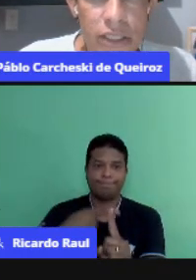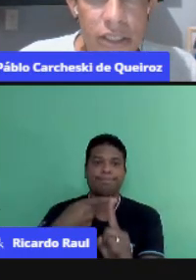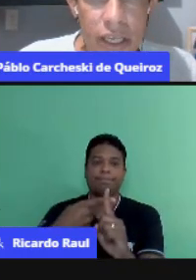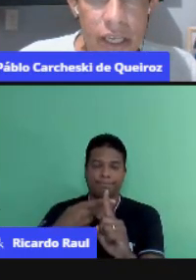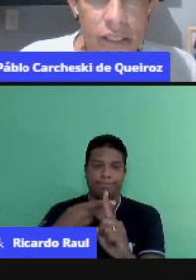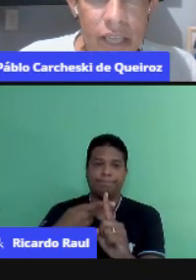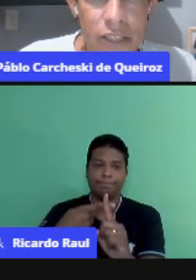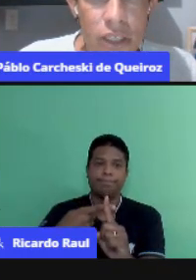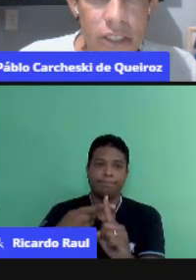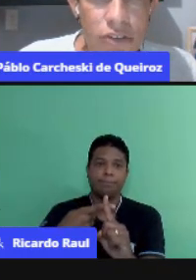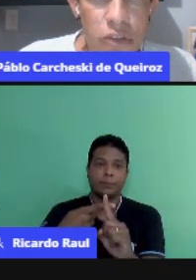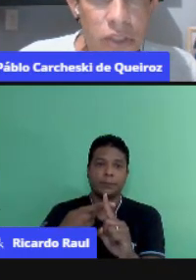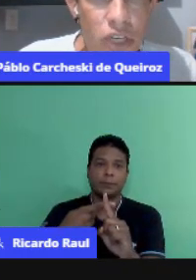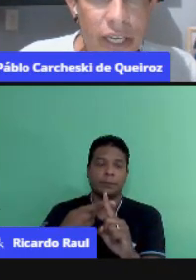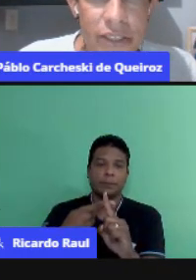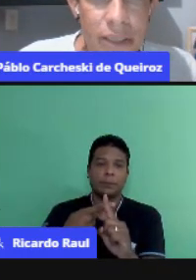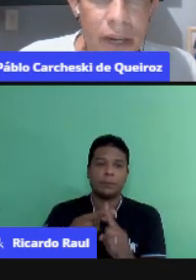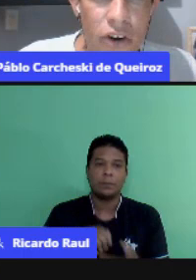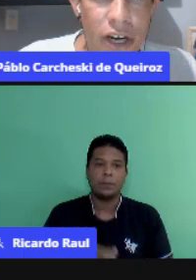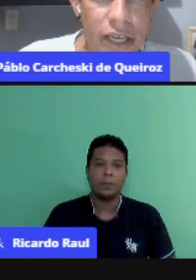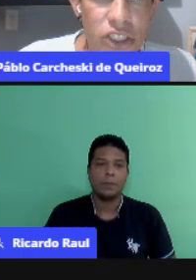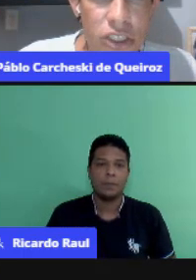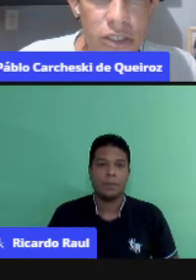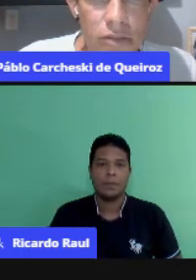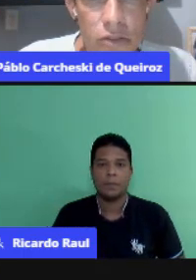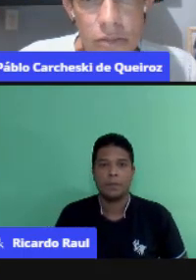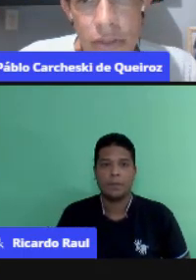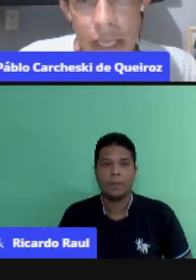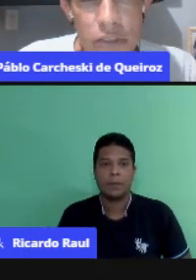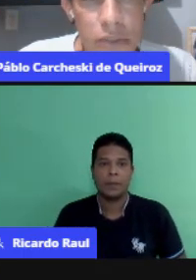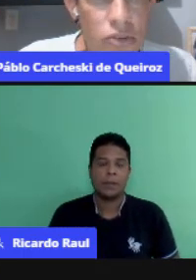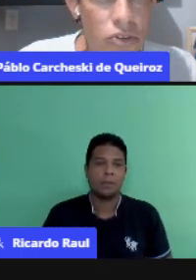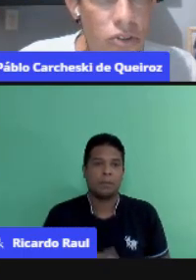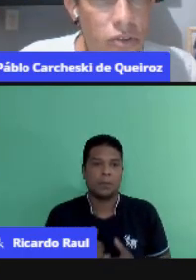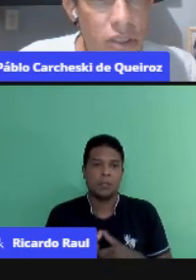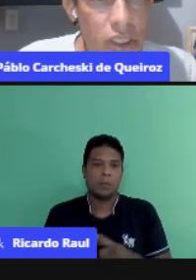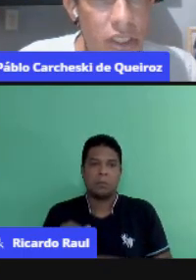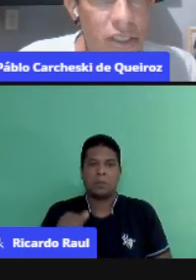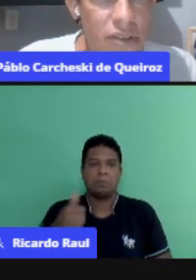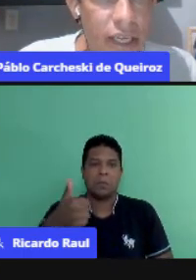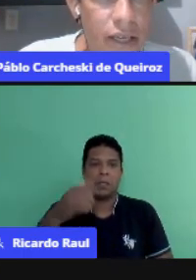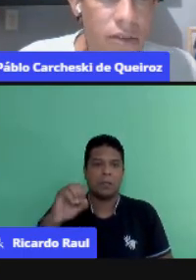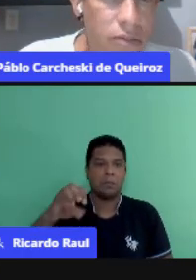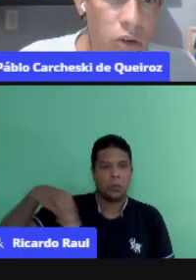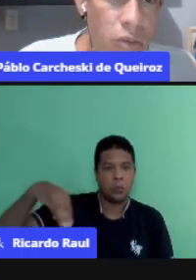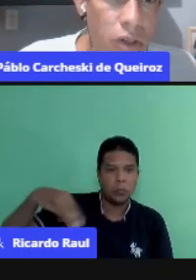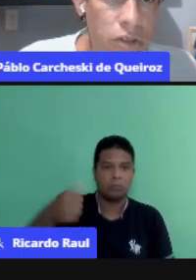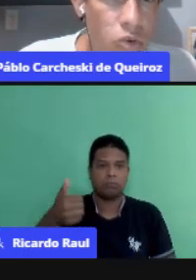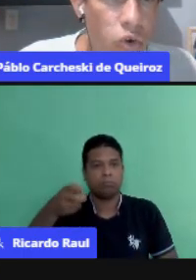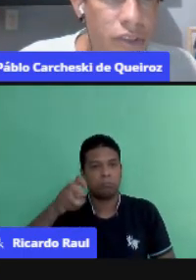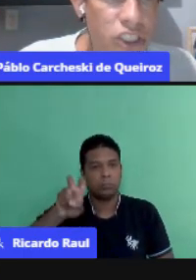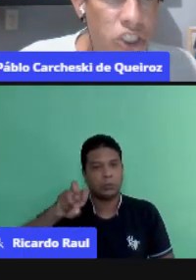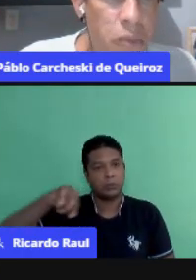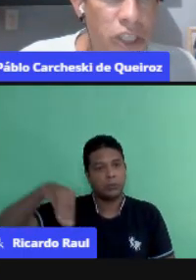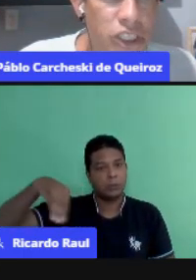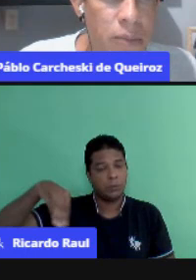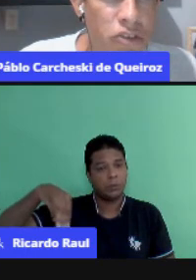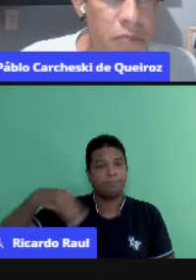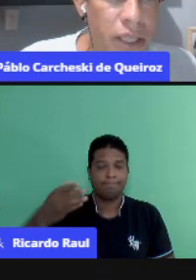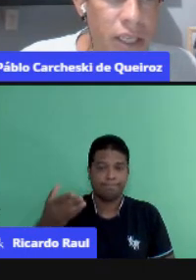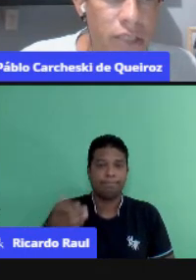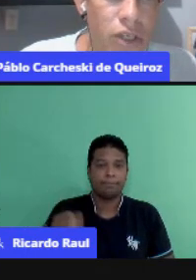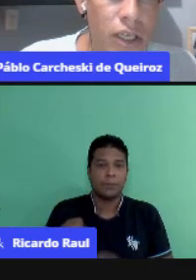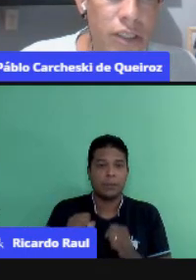Eu poderia ter dado ali talvez uma tolerância maior, né, de 10 minutos, 15, né? Então, são coisas que a gente pode